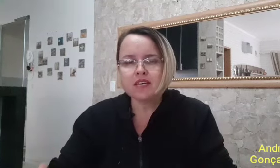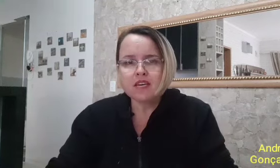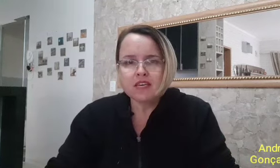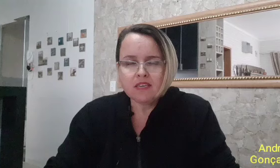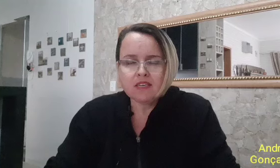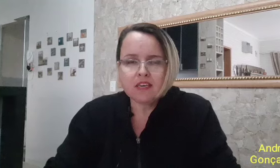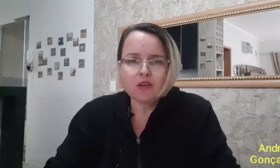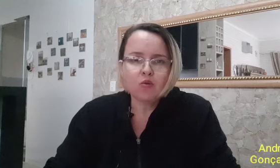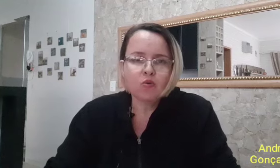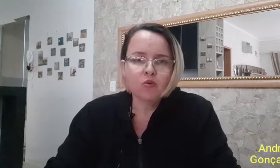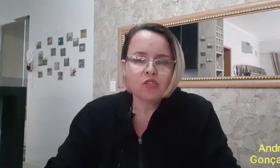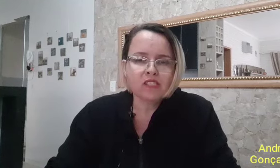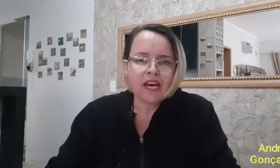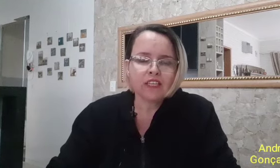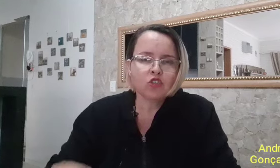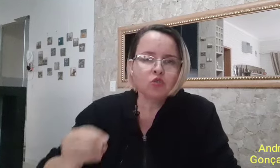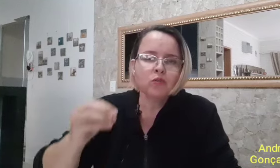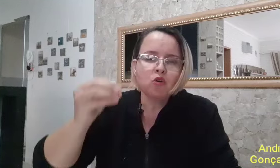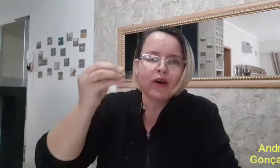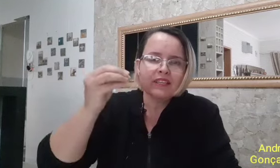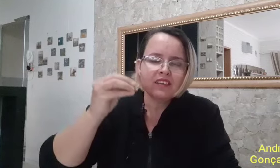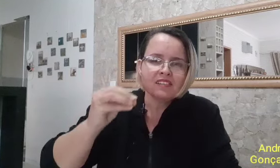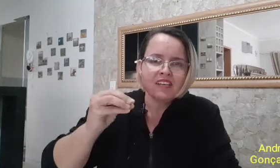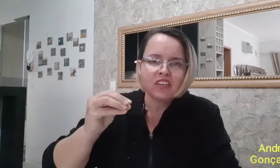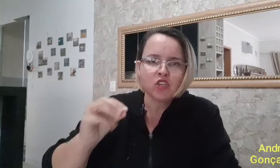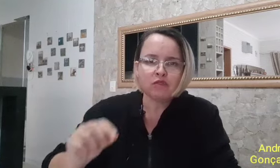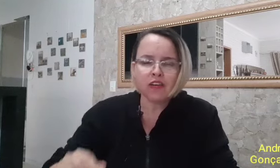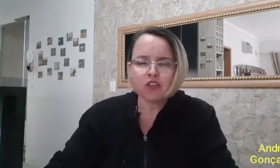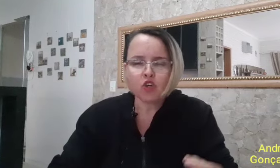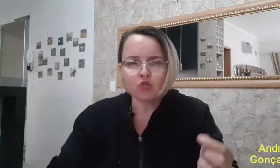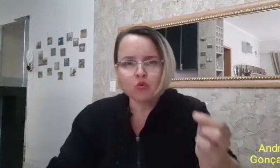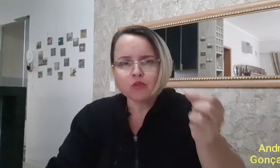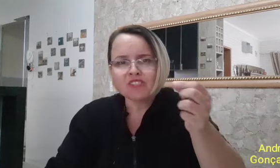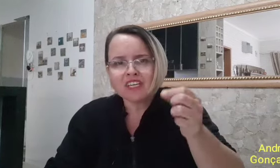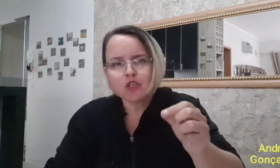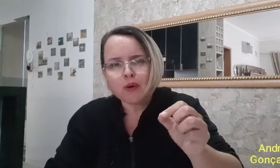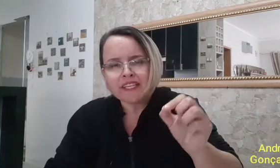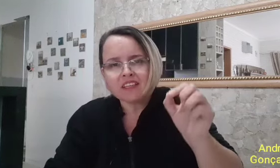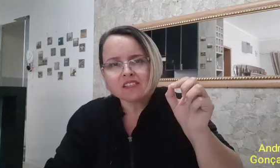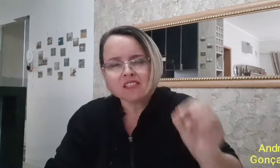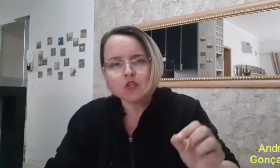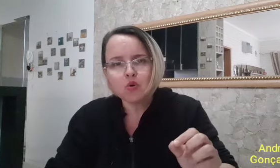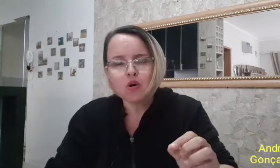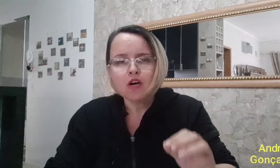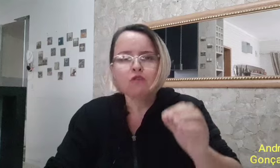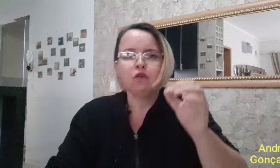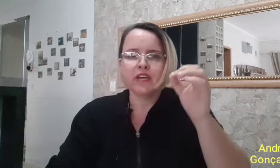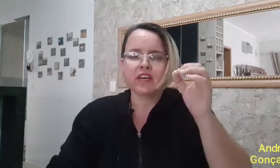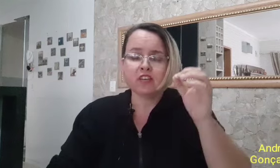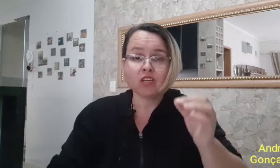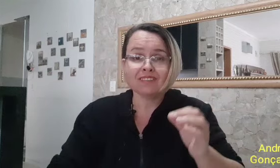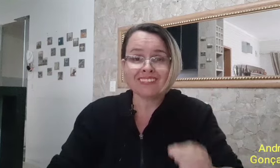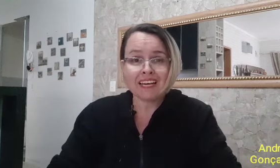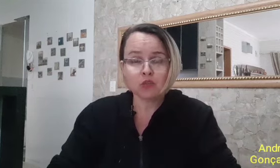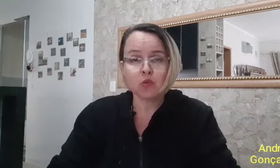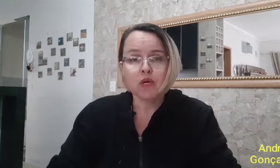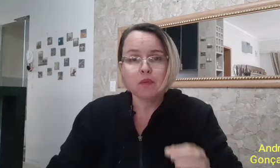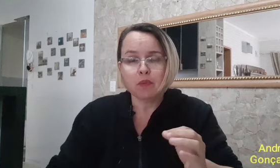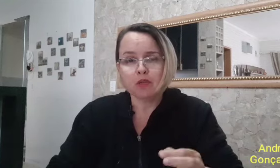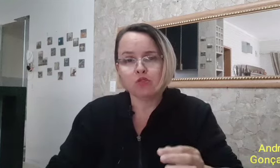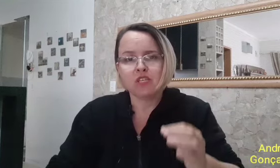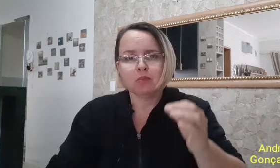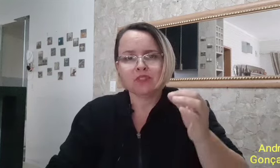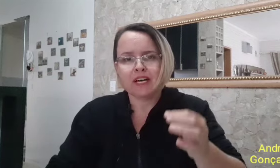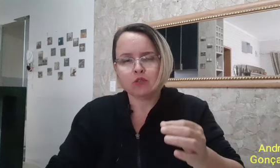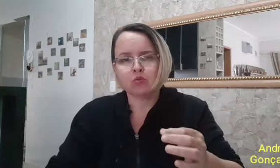em que o destaque de número 47 referente ao número 145 foi rejeitado